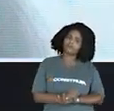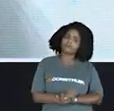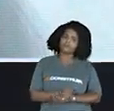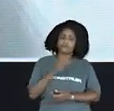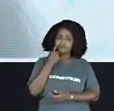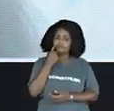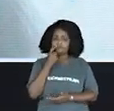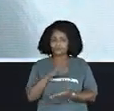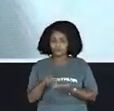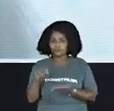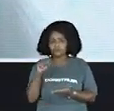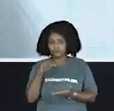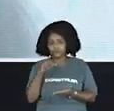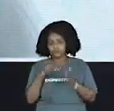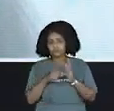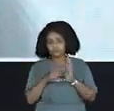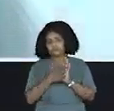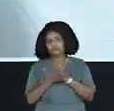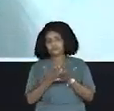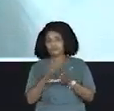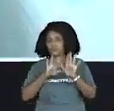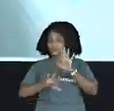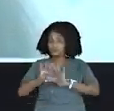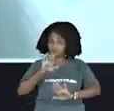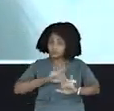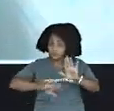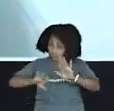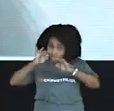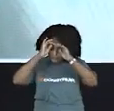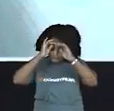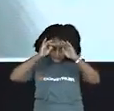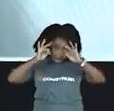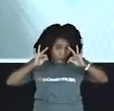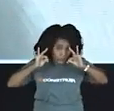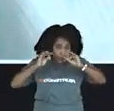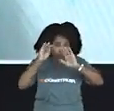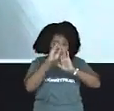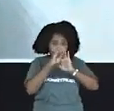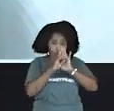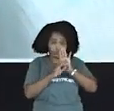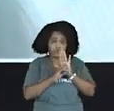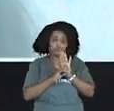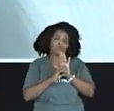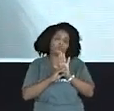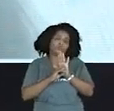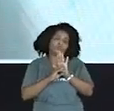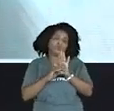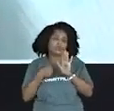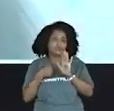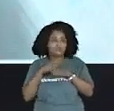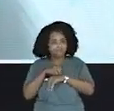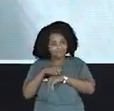E olha que tá escrito aqui e tem o cuidado de obedecer a todos esses regulamentos que eles